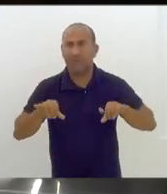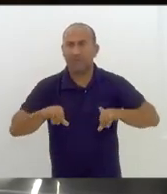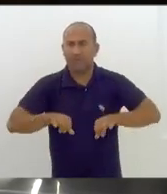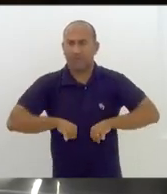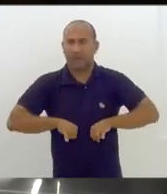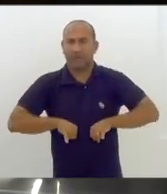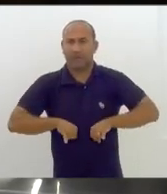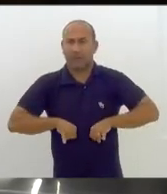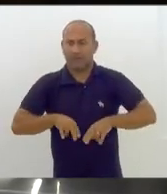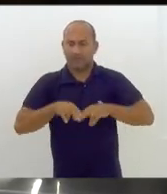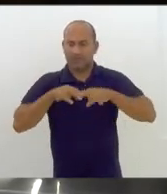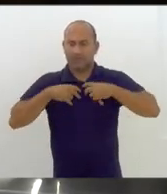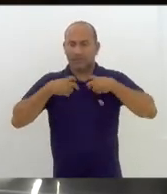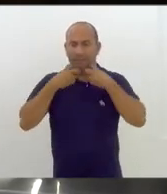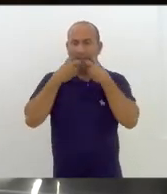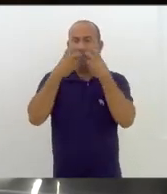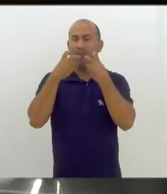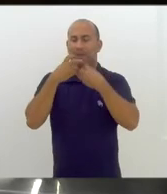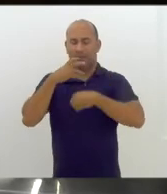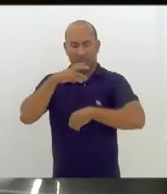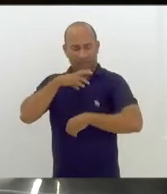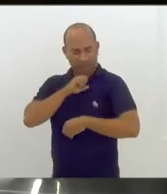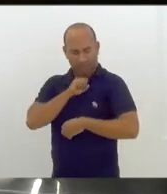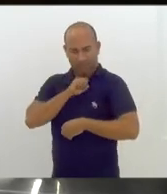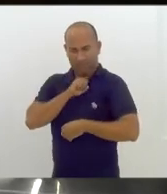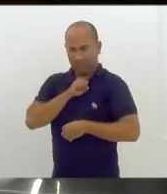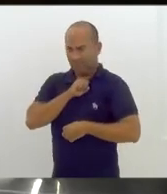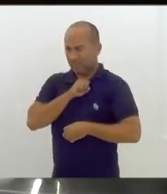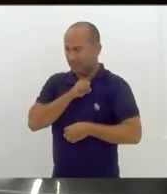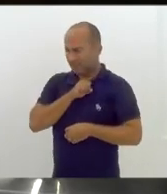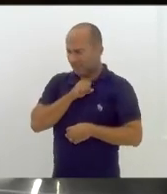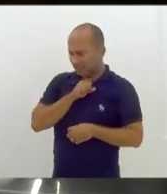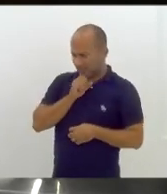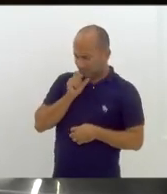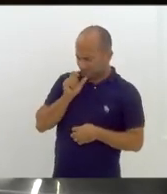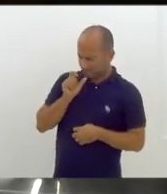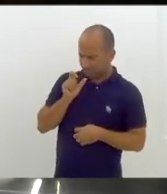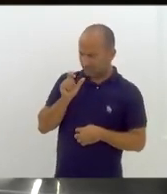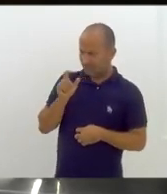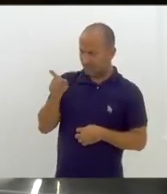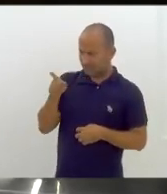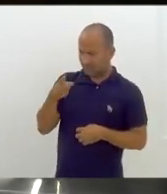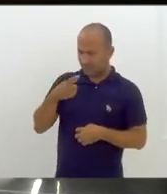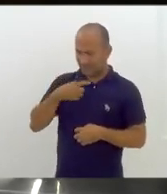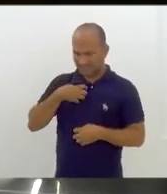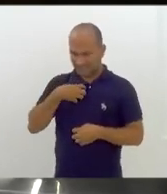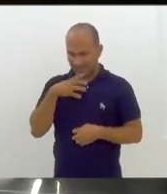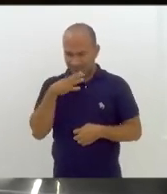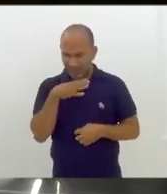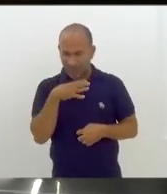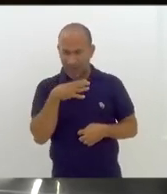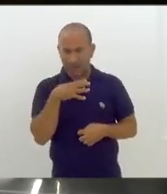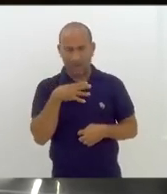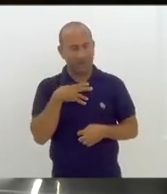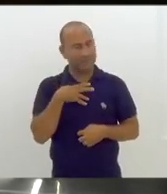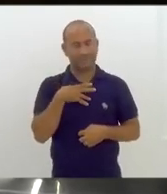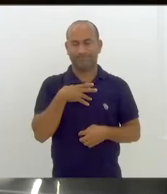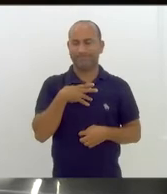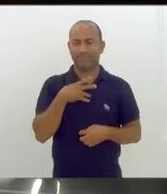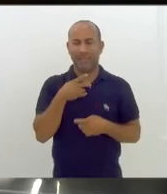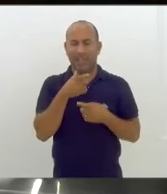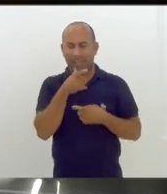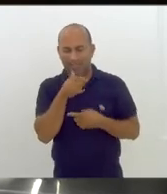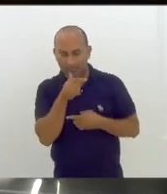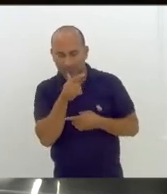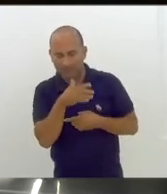meu âmago? A minha arrogância lhe ofende? Não leve isso tão a sério, porque eu rio como se tivesse minas de ouro sendo